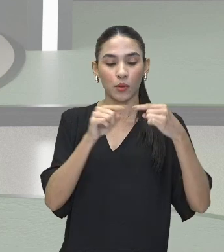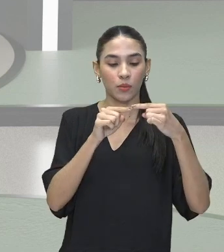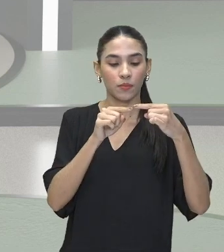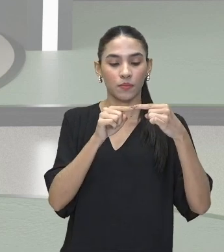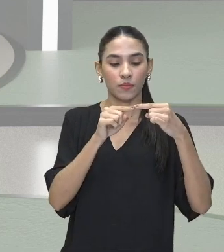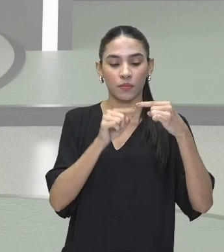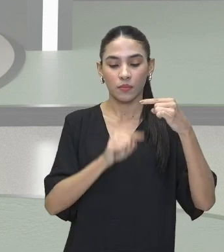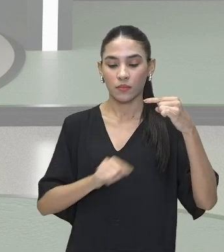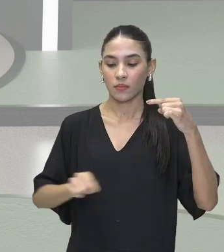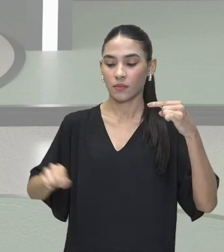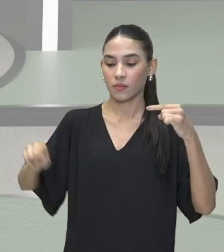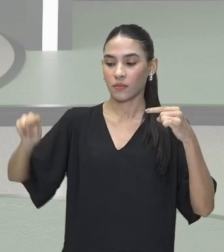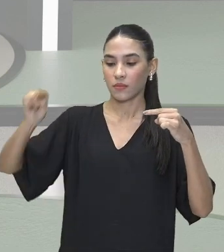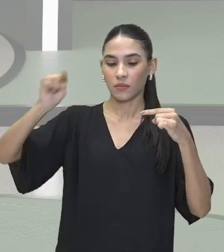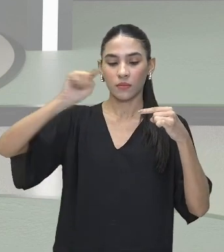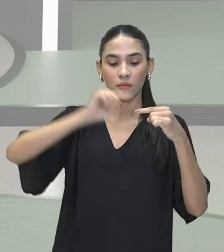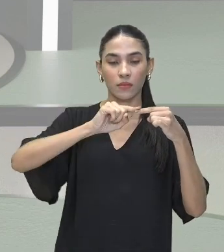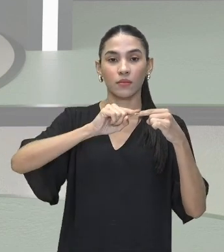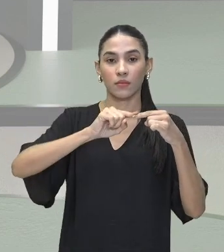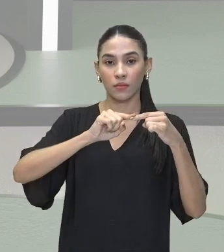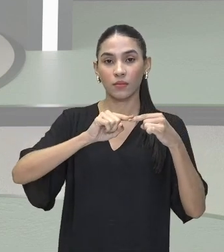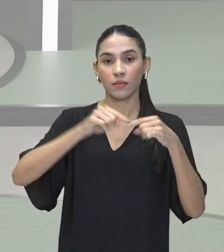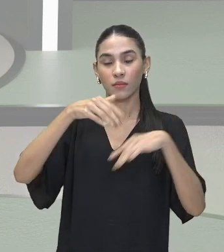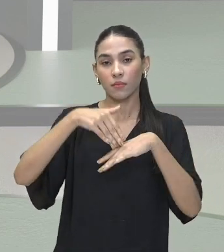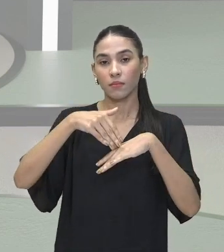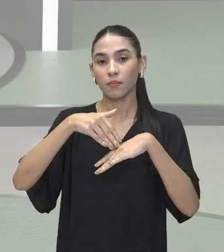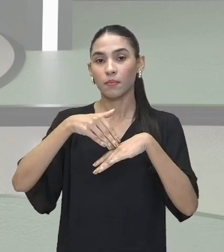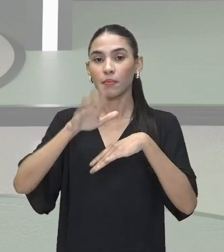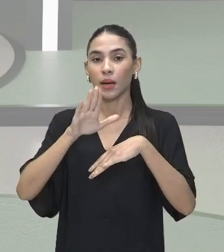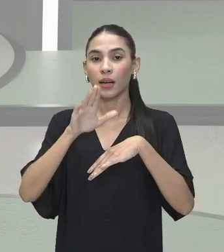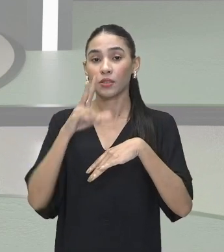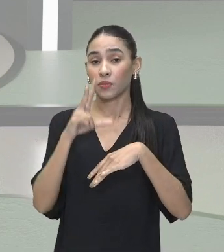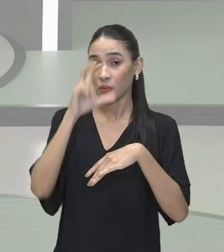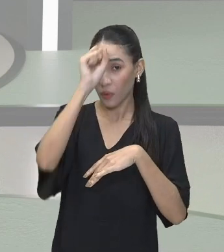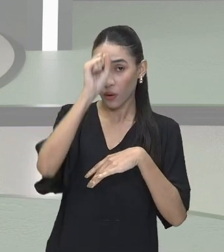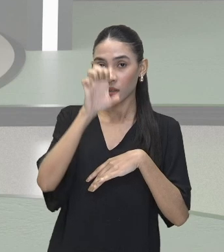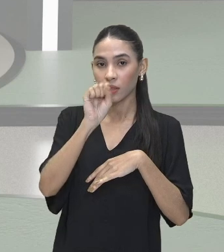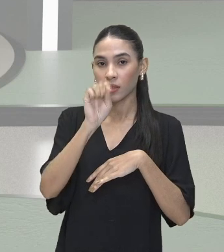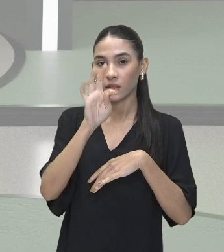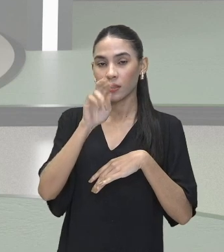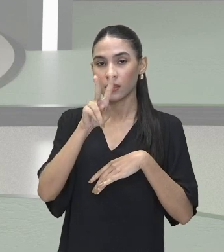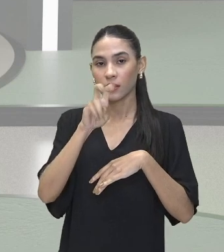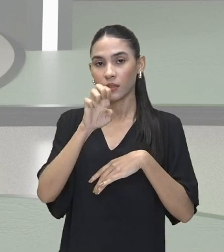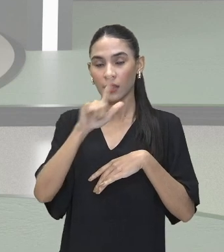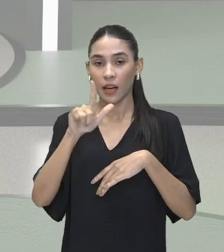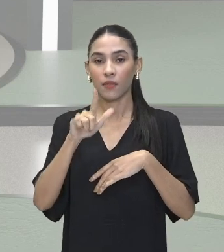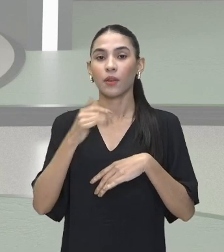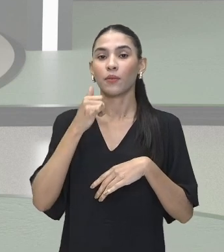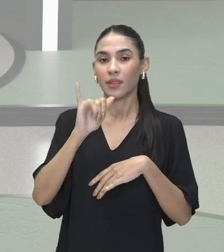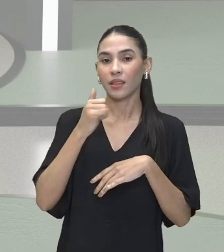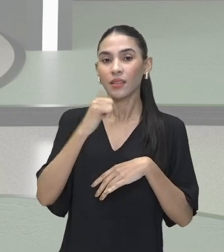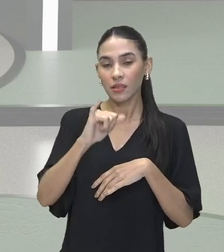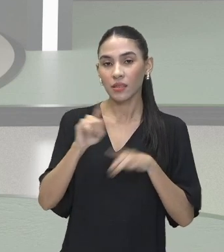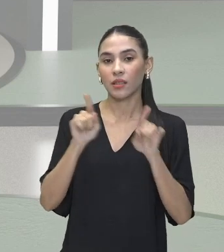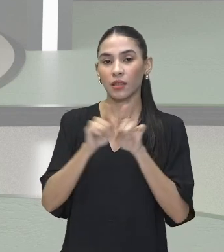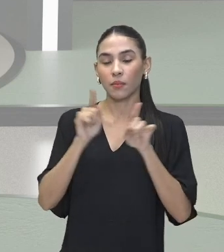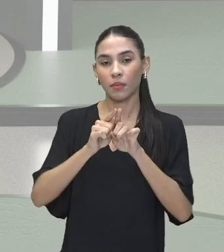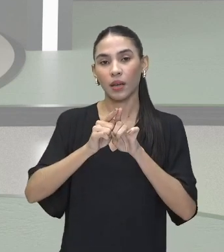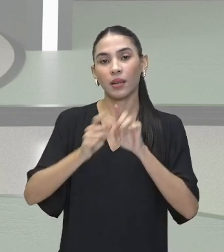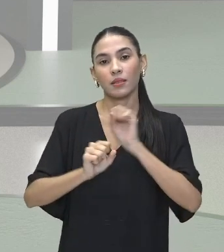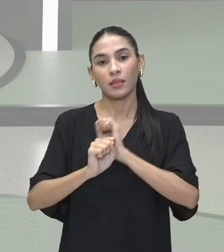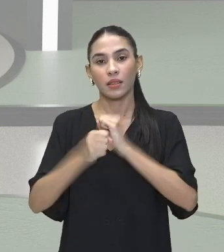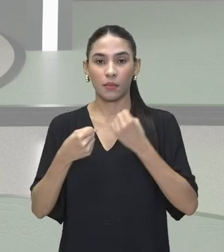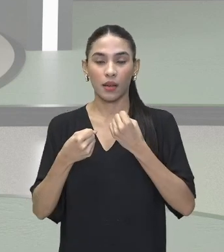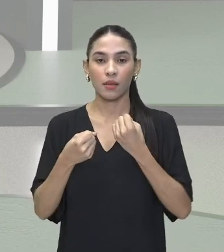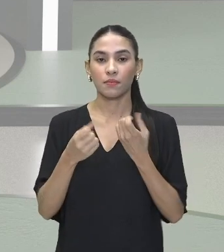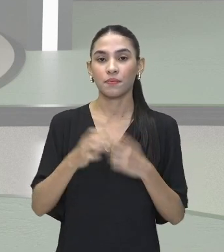seja o maior o ciclo, mais estável ele é e mais energia necessária para rompê-lo. Então,